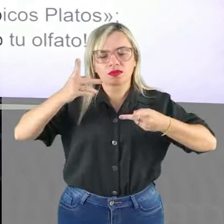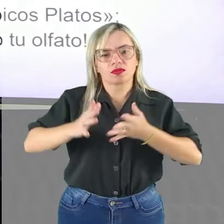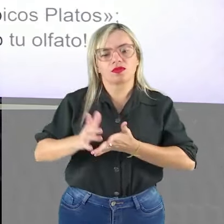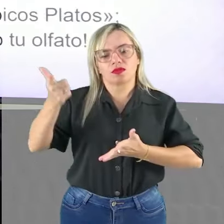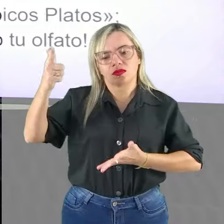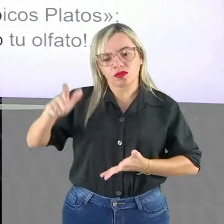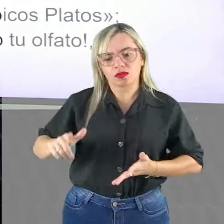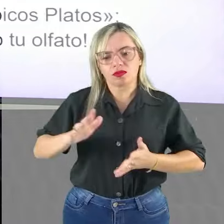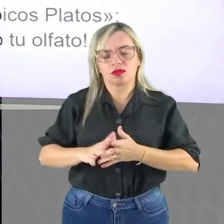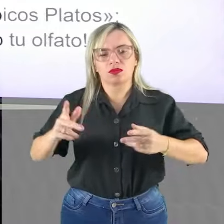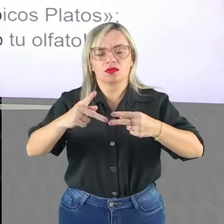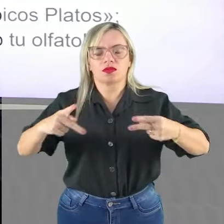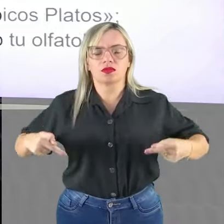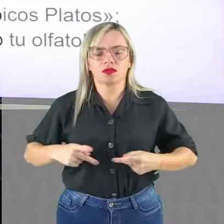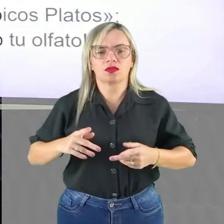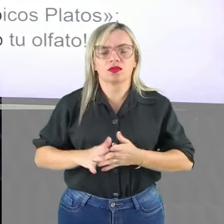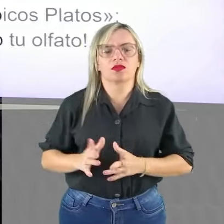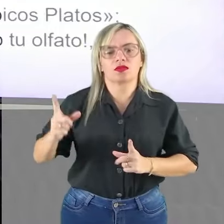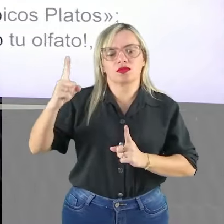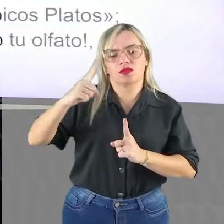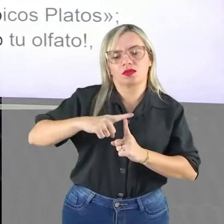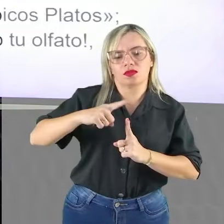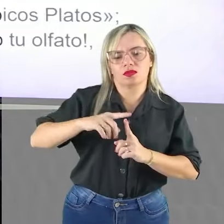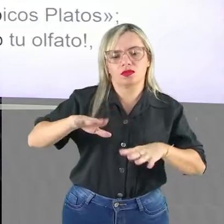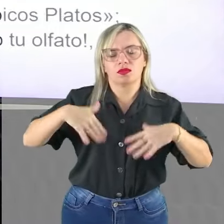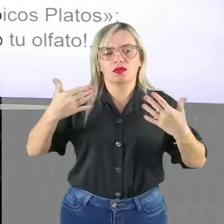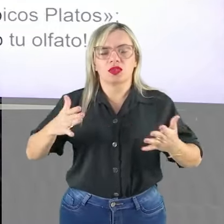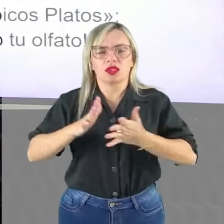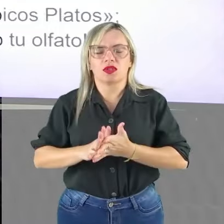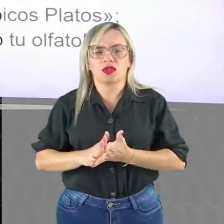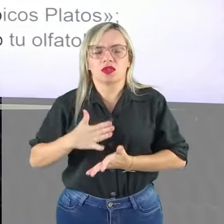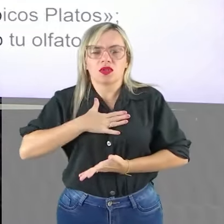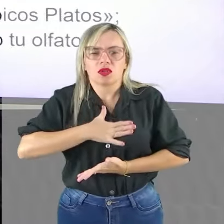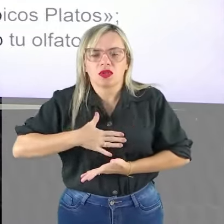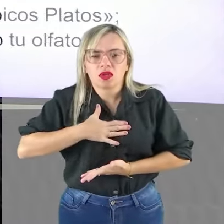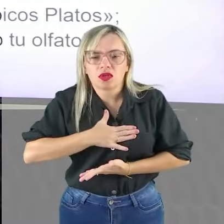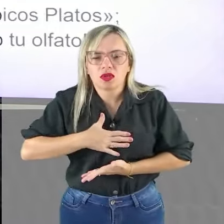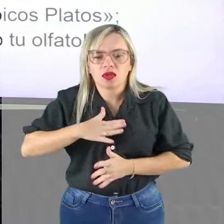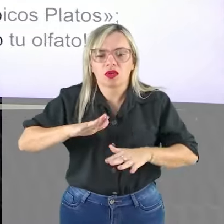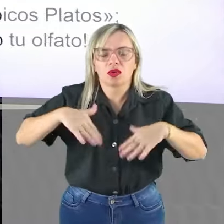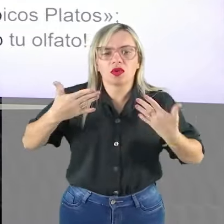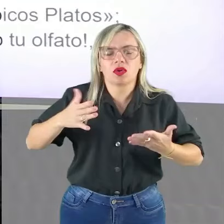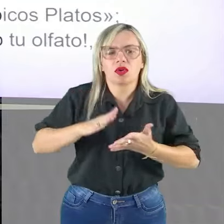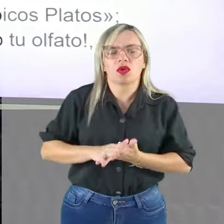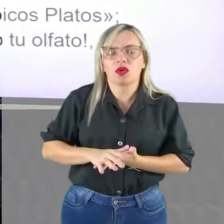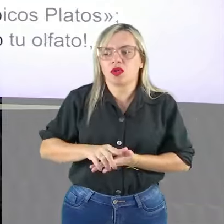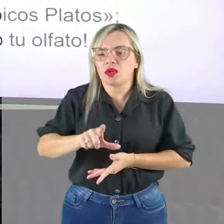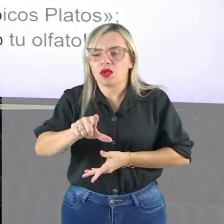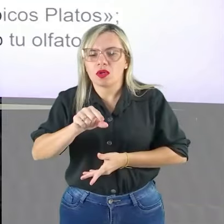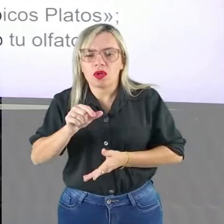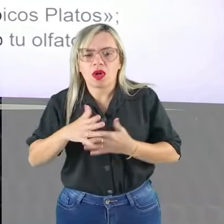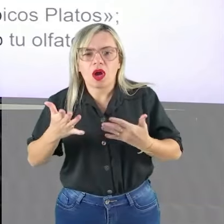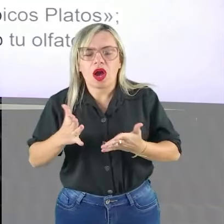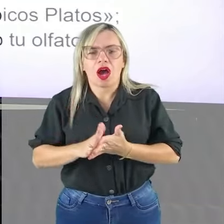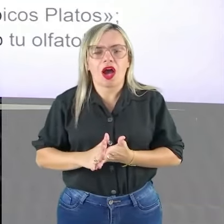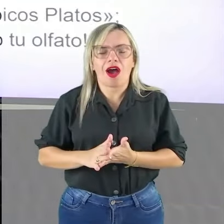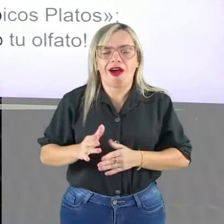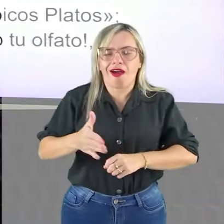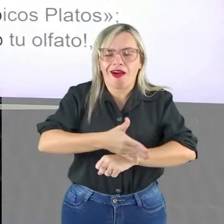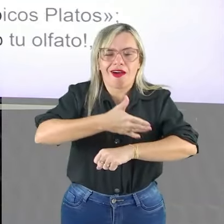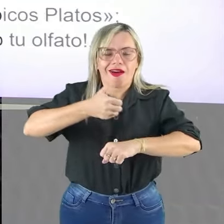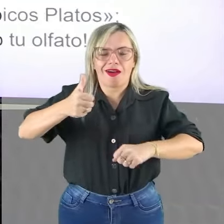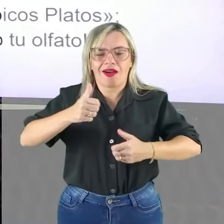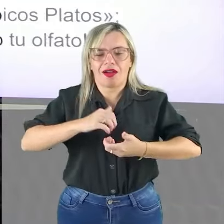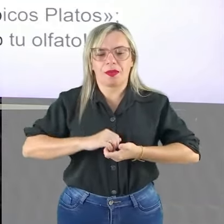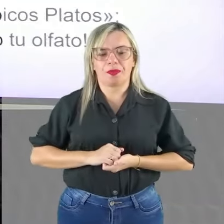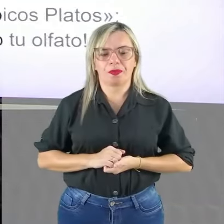sobre pratos típicos né qual carimbo né você te agradaria ali se você fosse dizer qual um deles qual que Você acharia o melhor